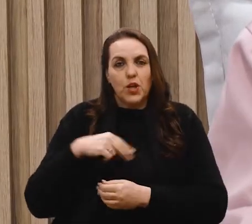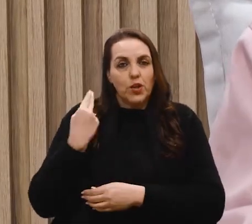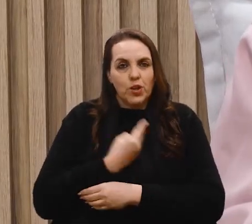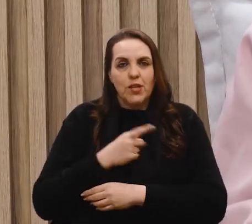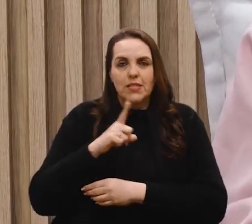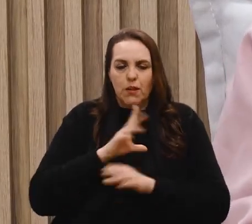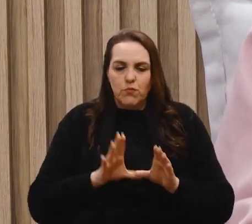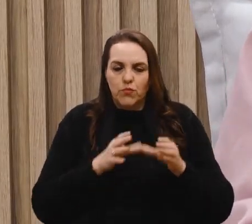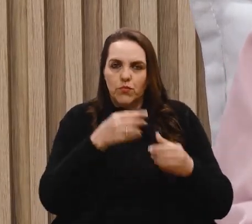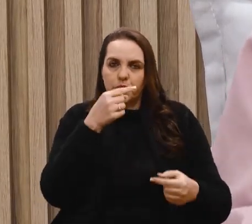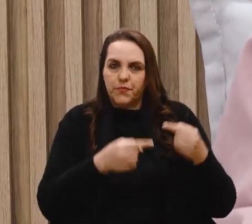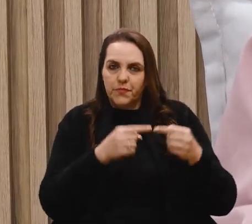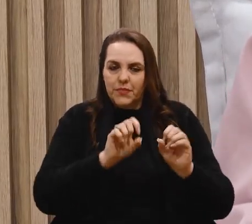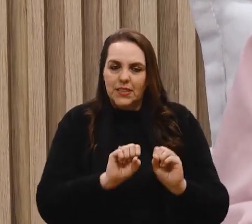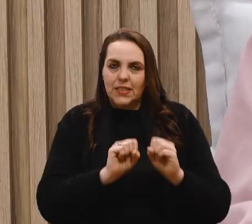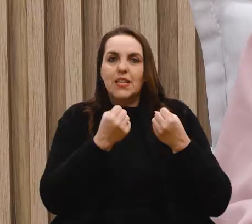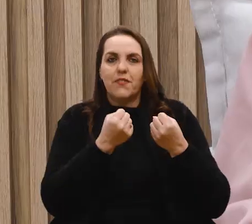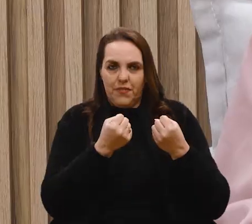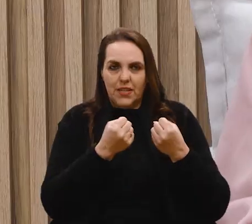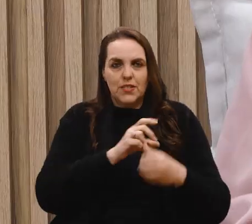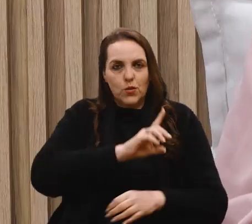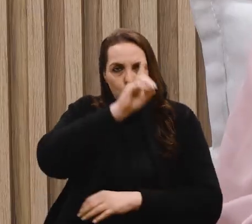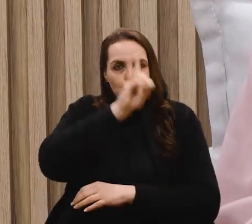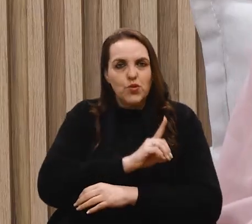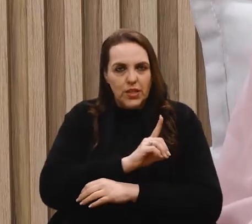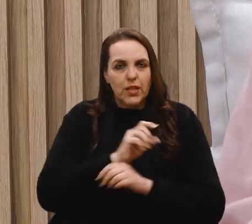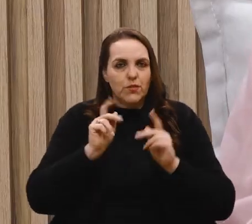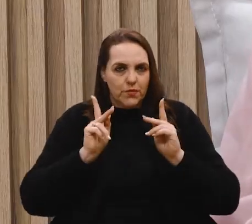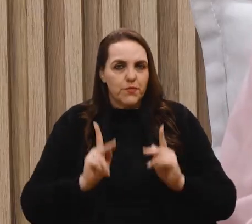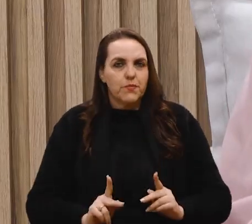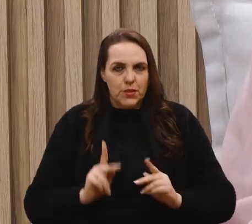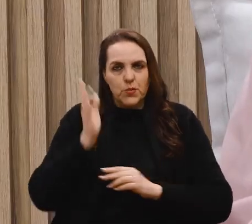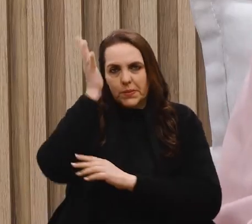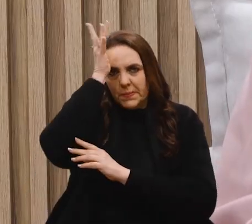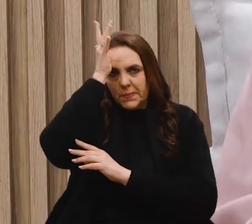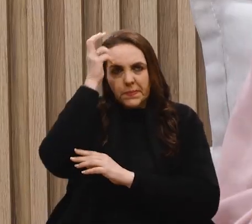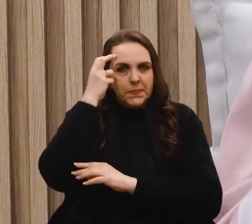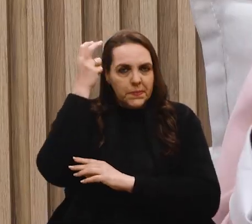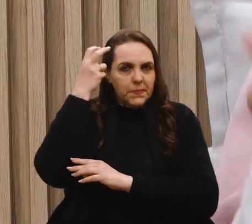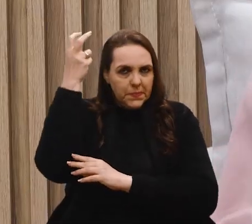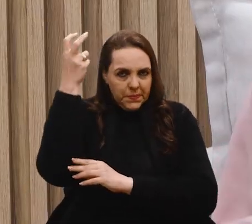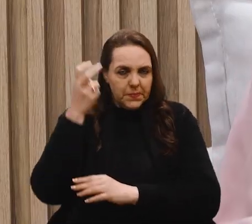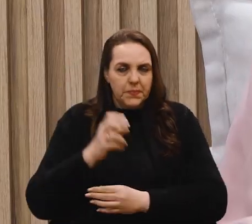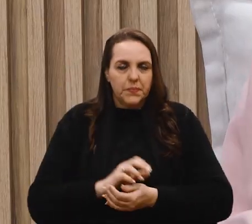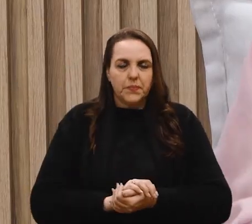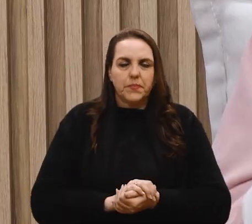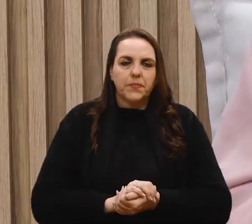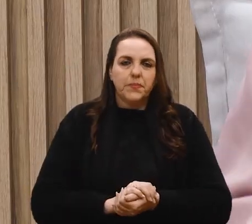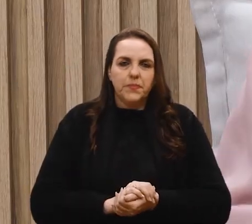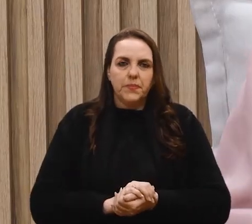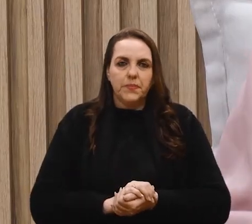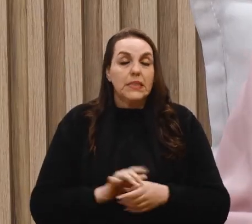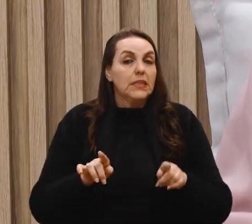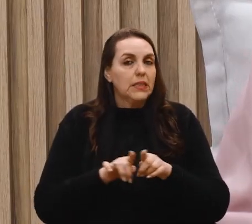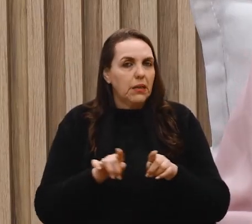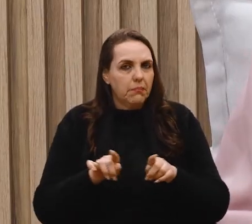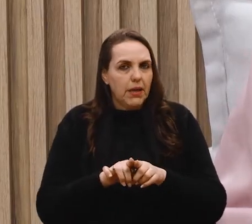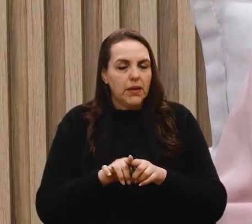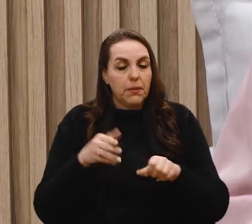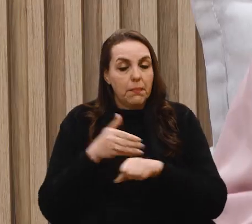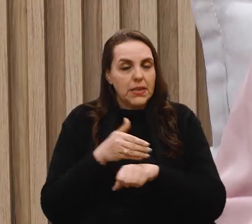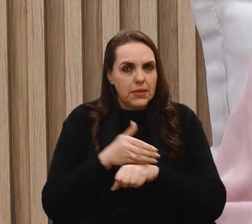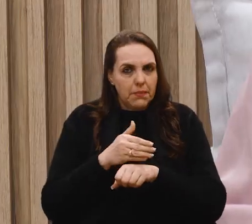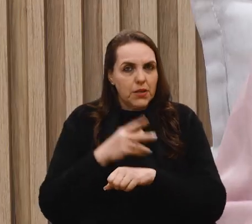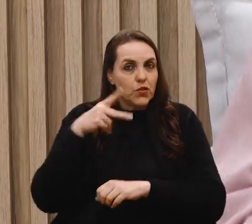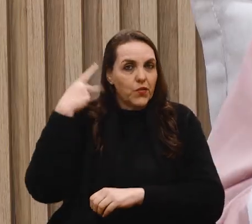a Frente Parlamentar em Defesa dos Direitos das Pessoas com Altas Habilidades e Superdotação e tem como